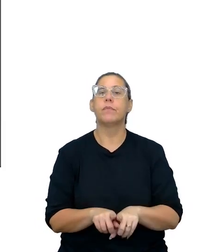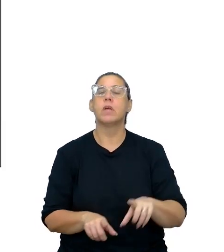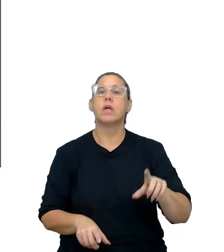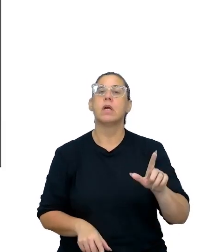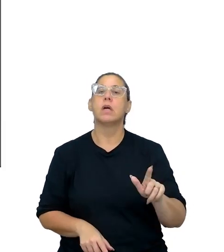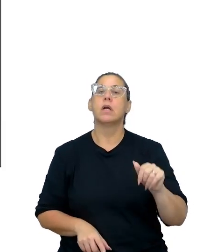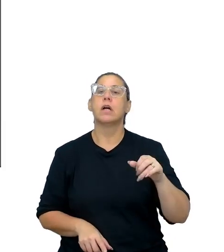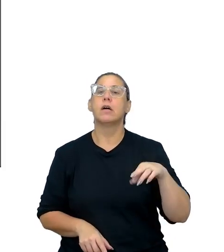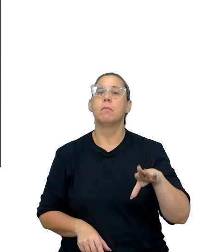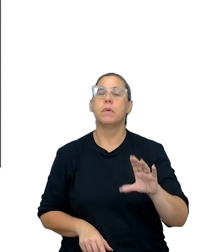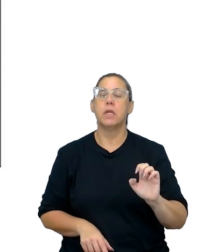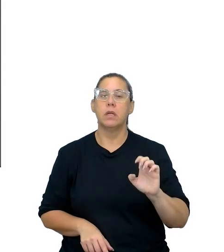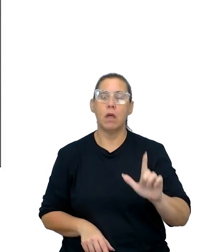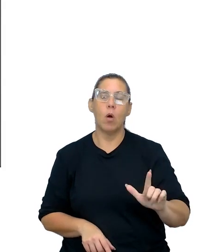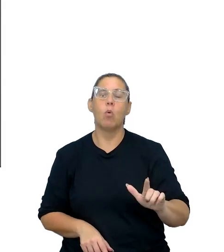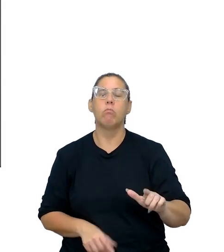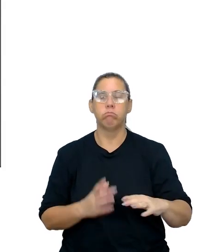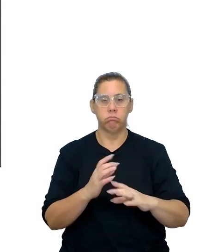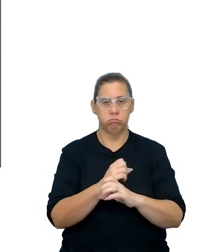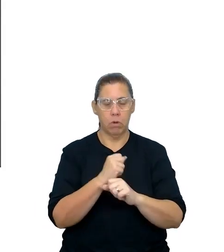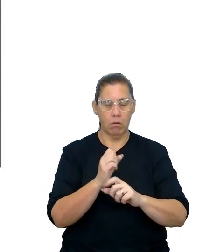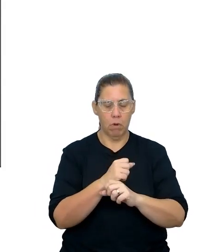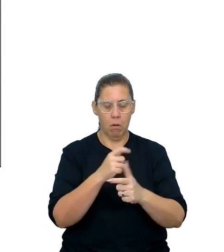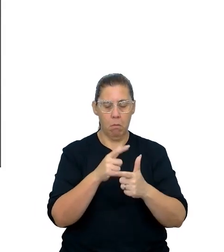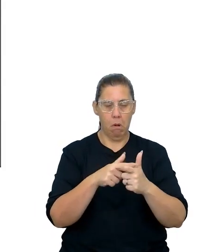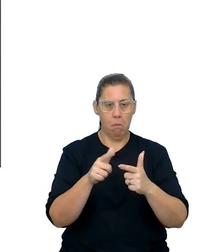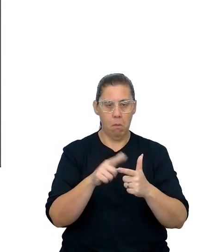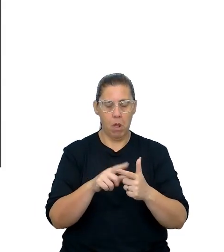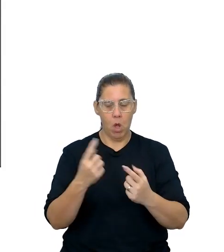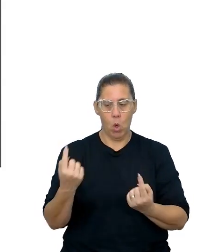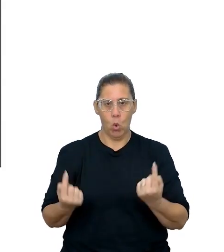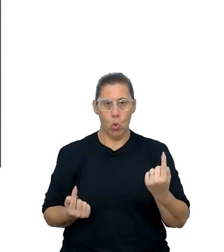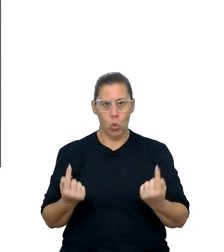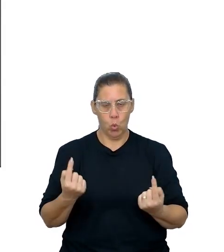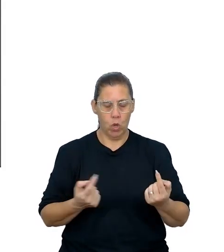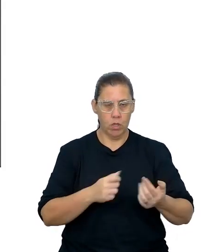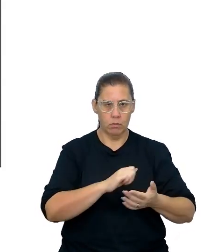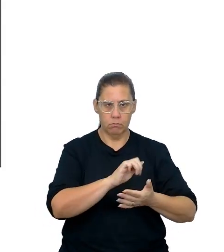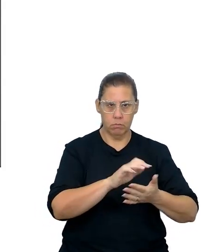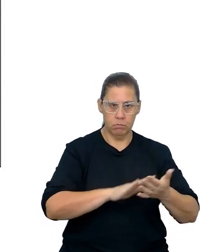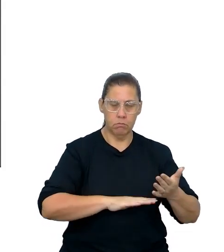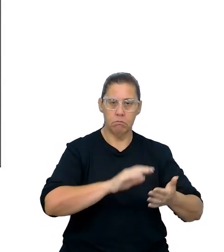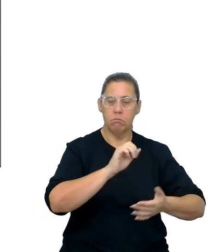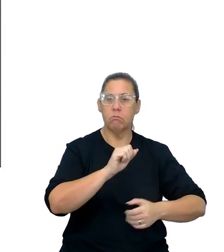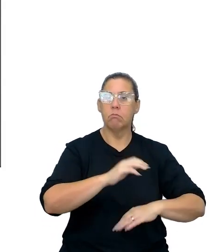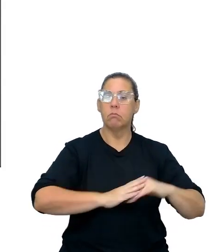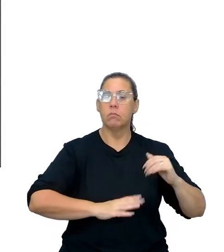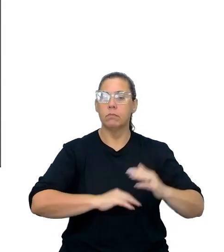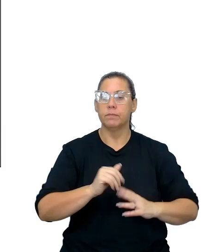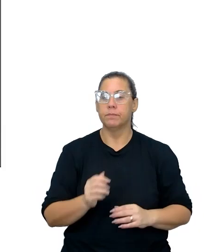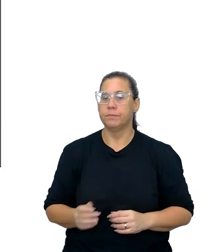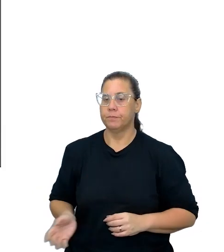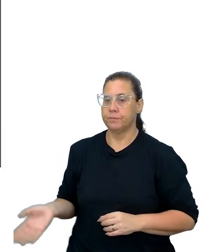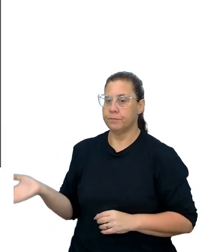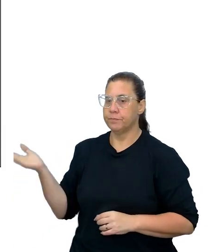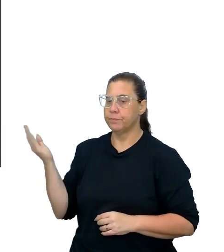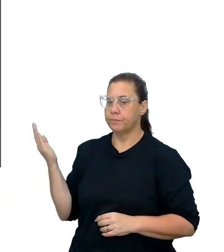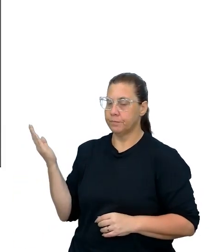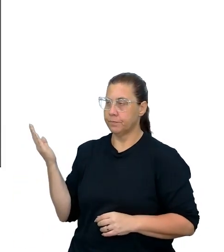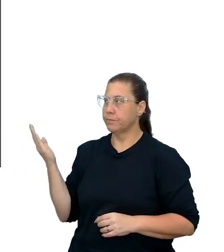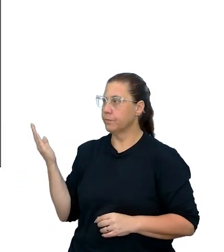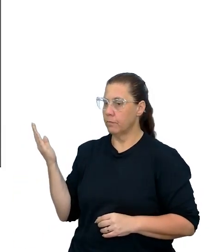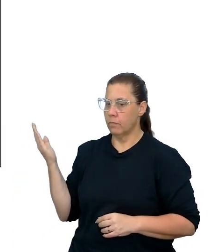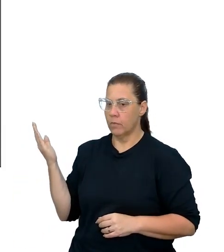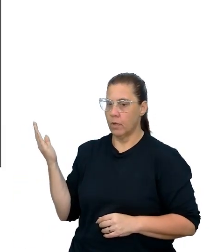são duas, né, nós temos duas habilidades, a EF01 e MA06,